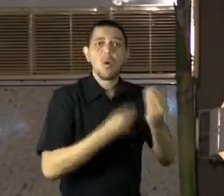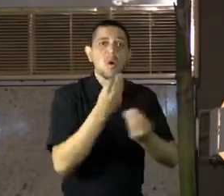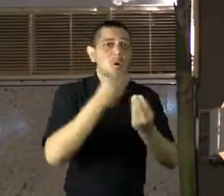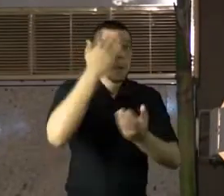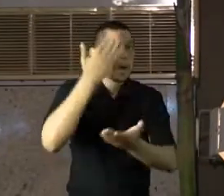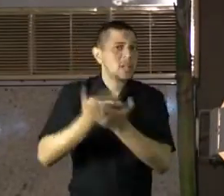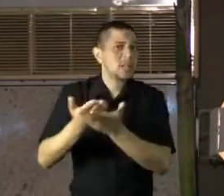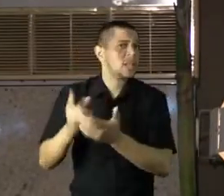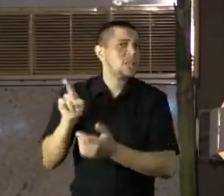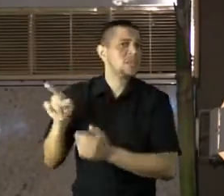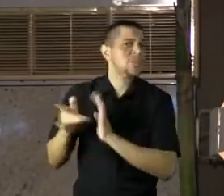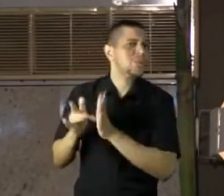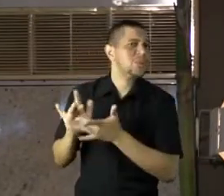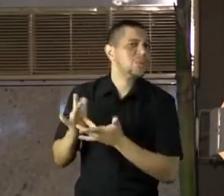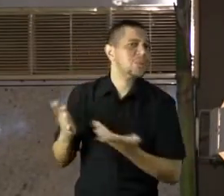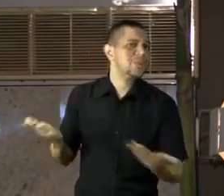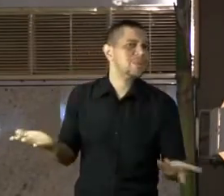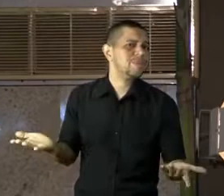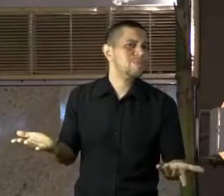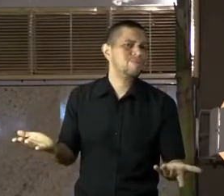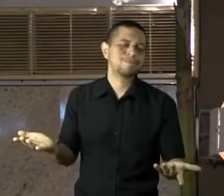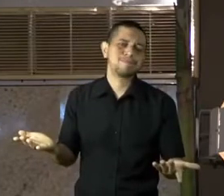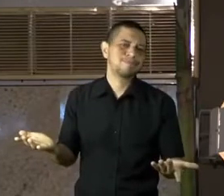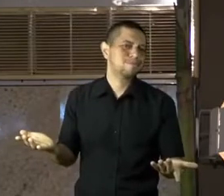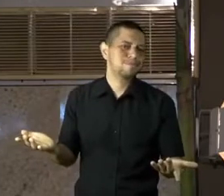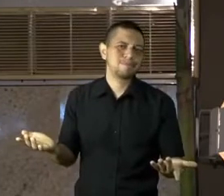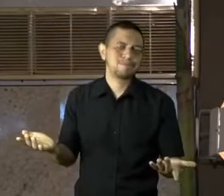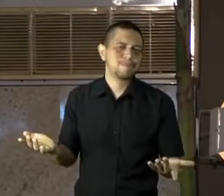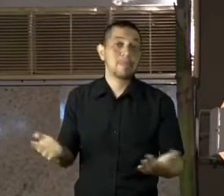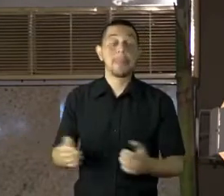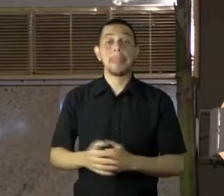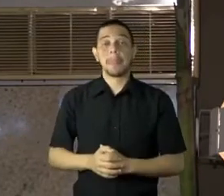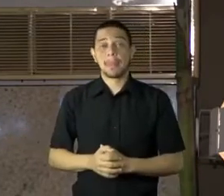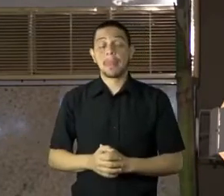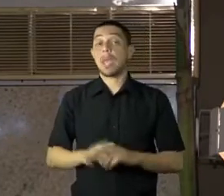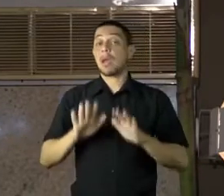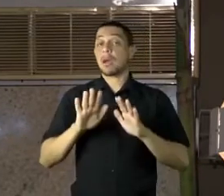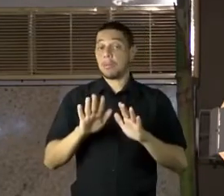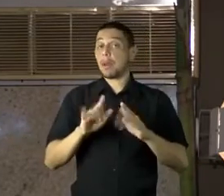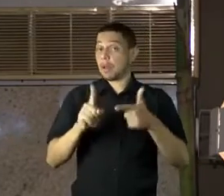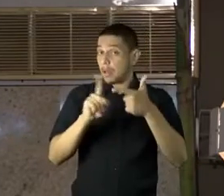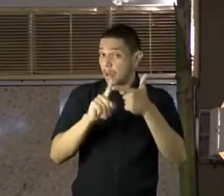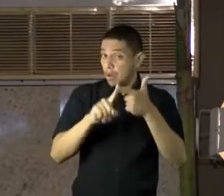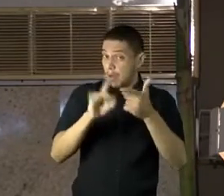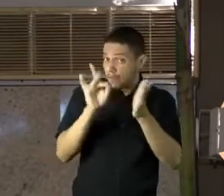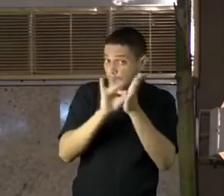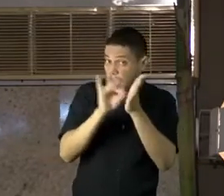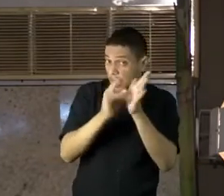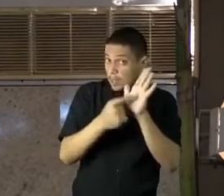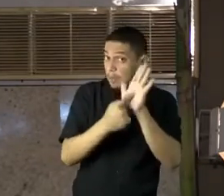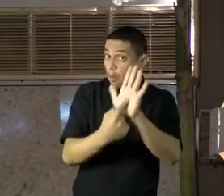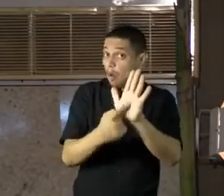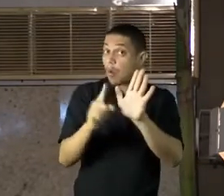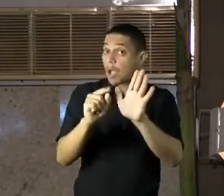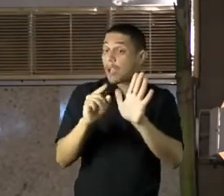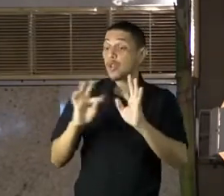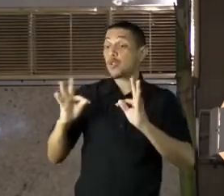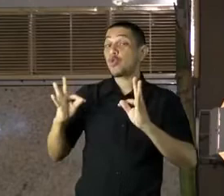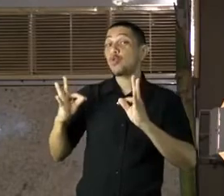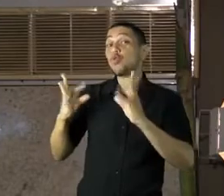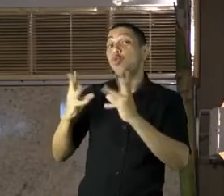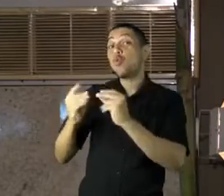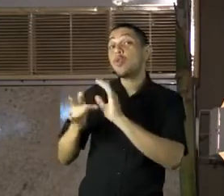não haveria razão para ouvir as suas palavras mas a segunda verdade que o texto nos apresenta que tudo o que Jesus